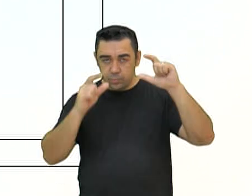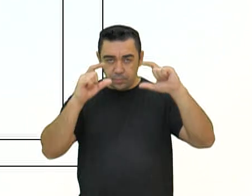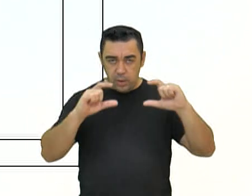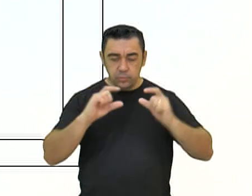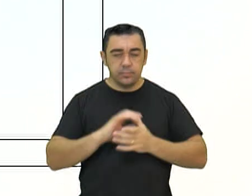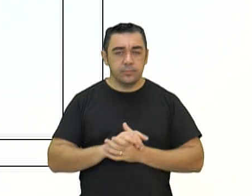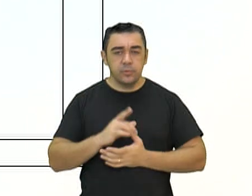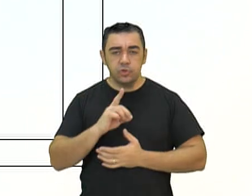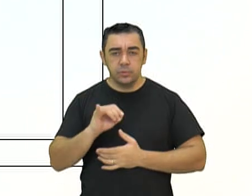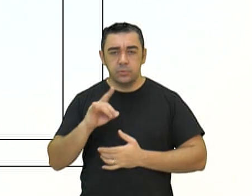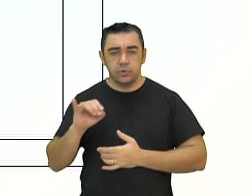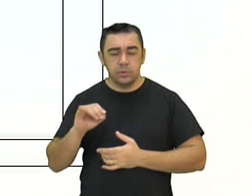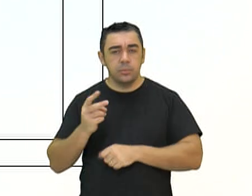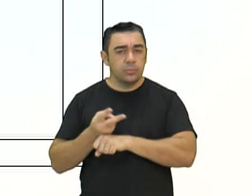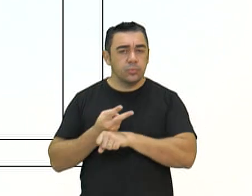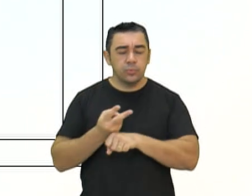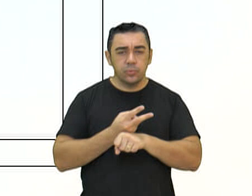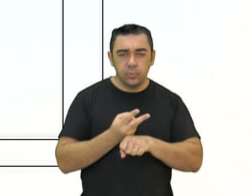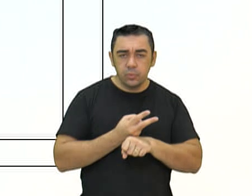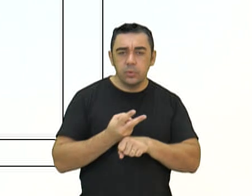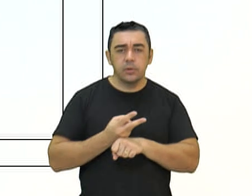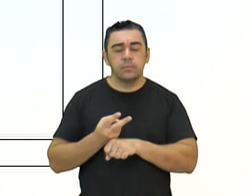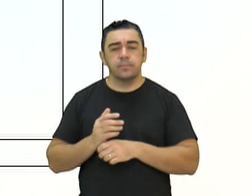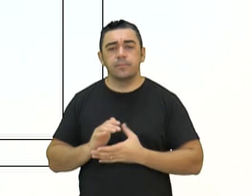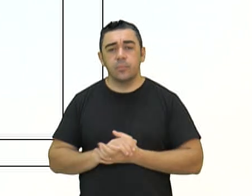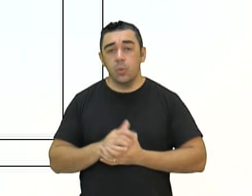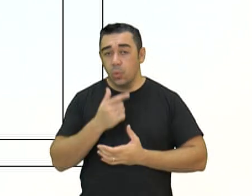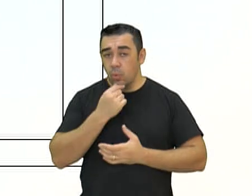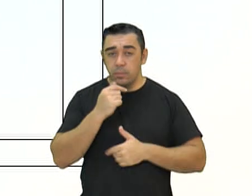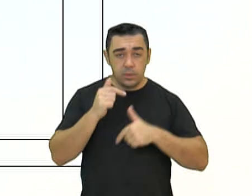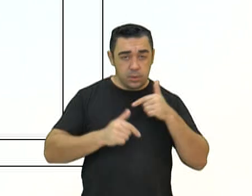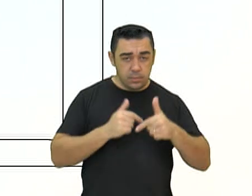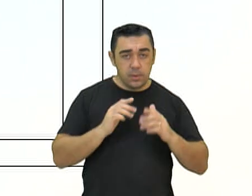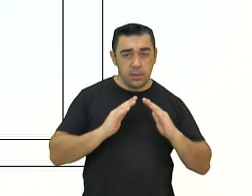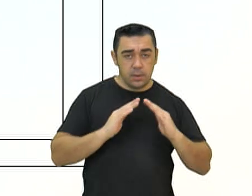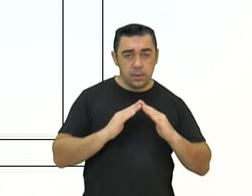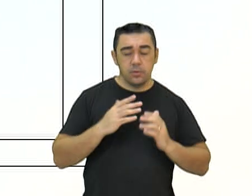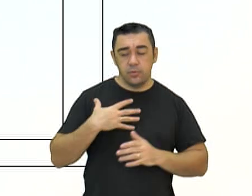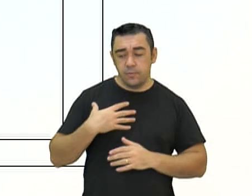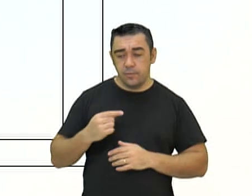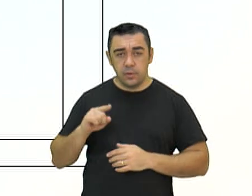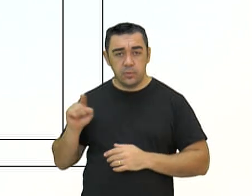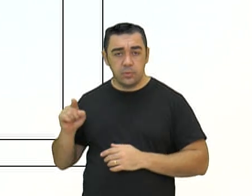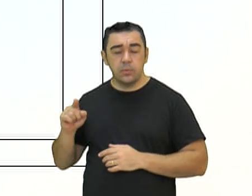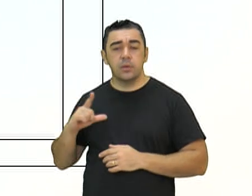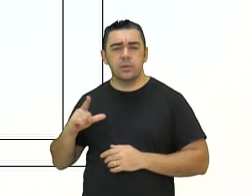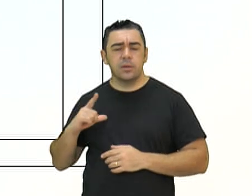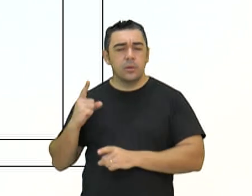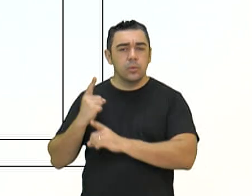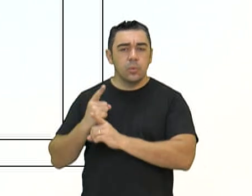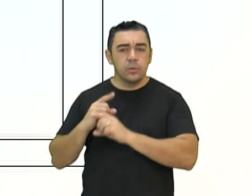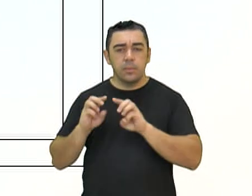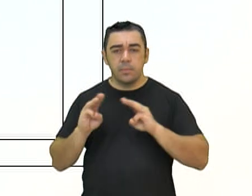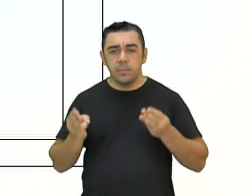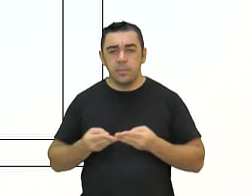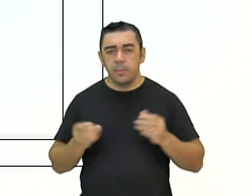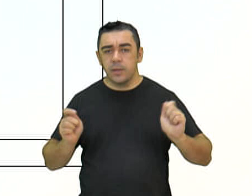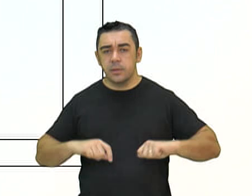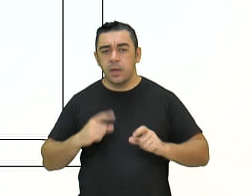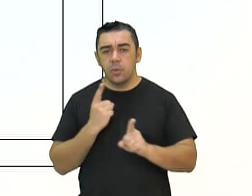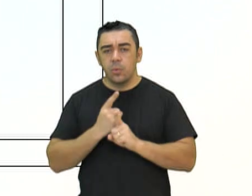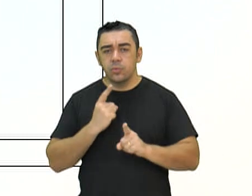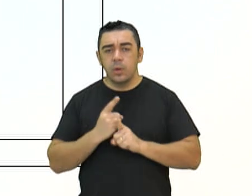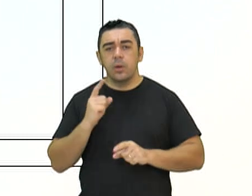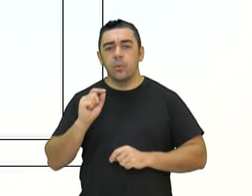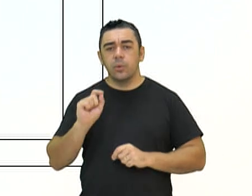texto. Didi, o caçador de tesouros. O mordomo Didi e o filho de seu patrão encontram um mapa que pode levá-los a um